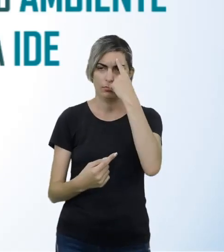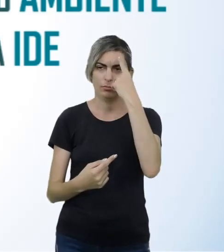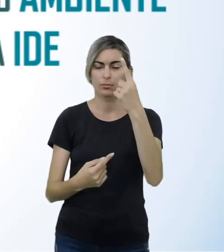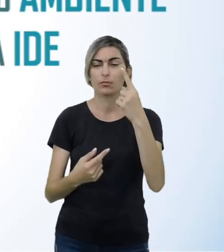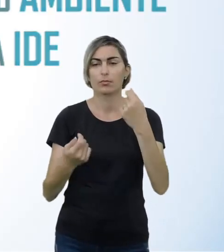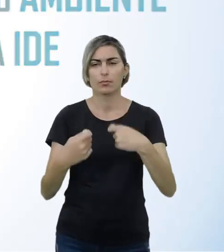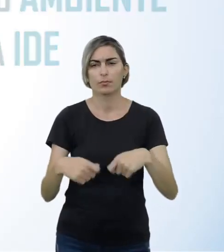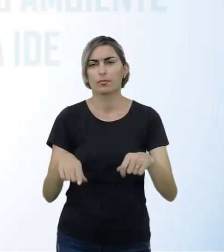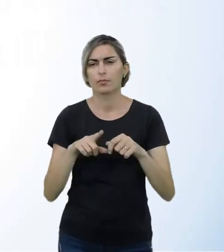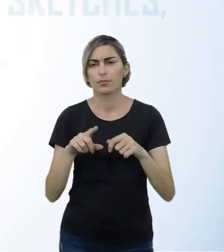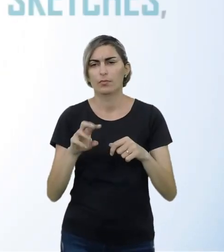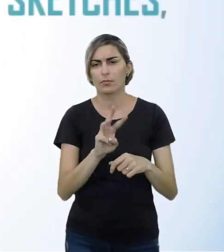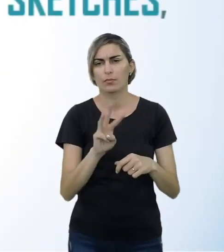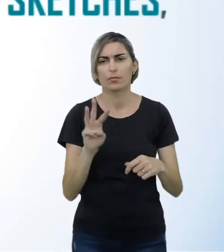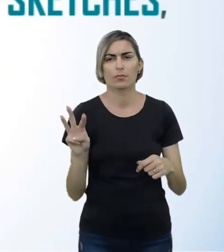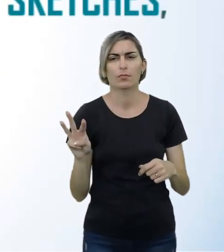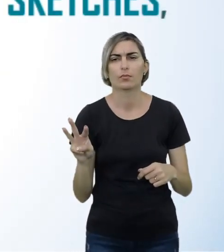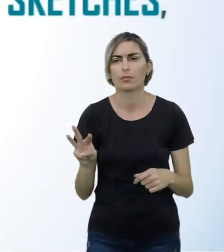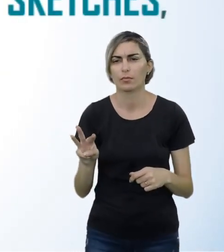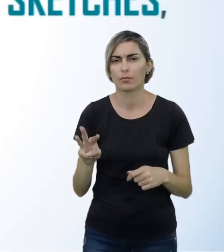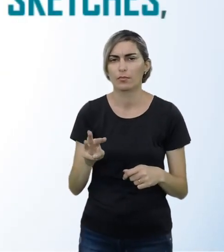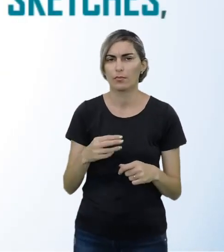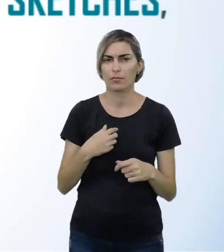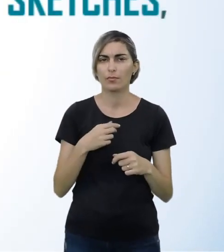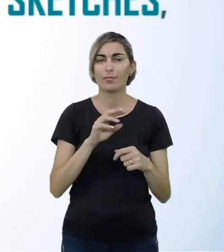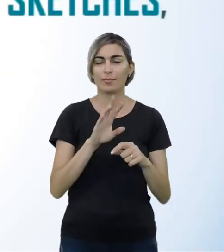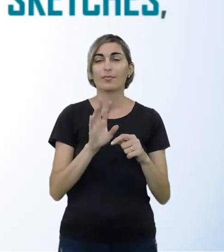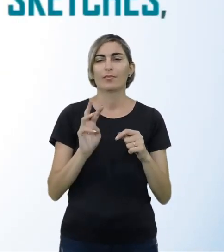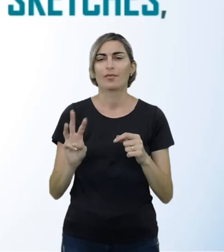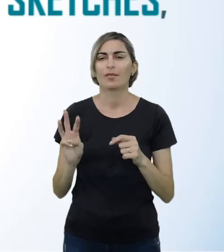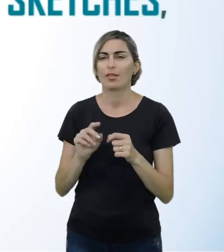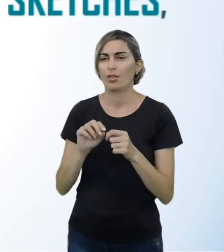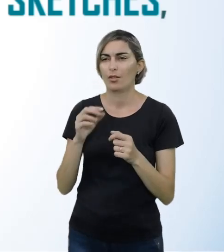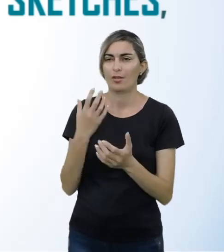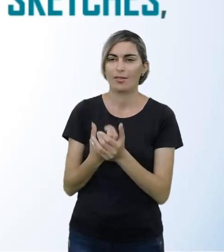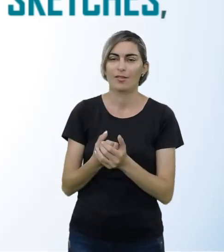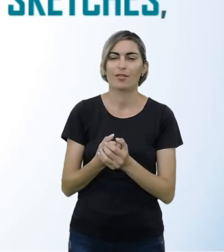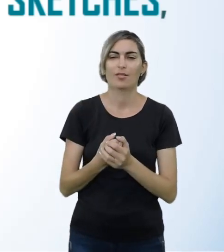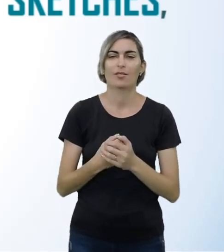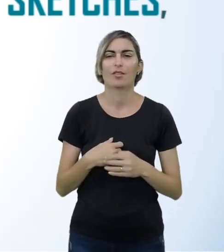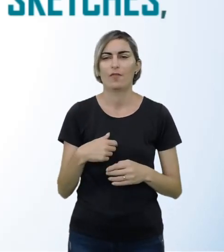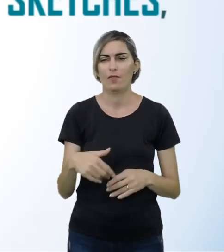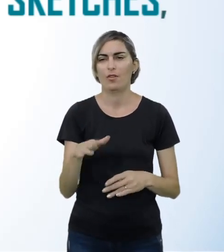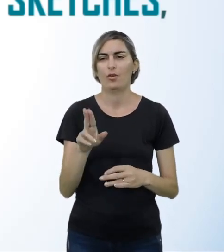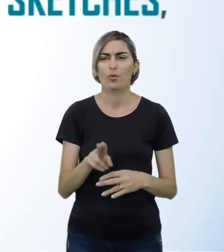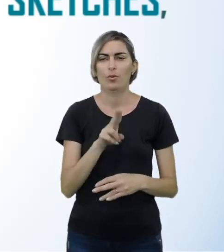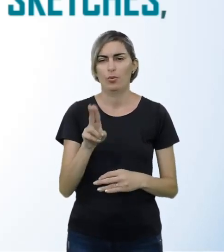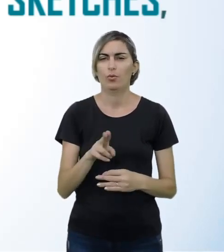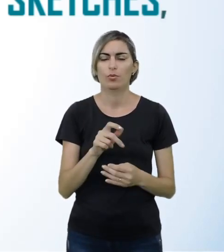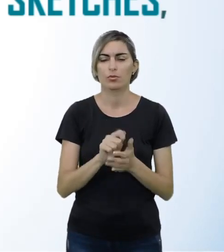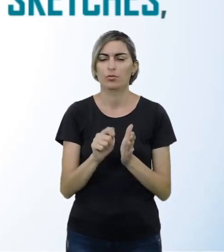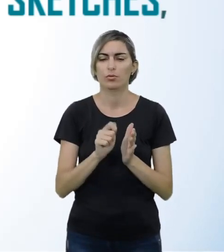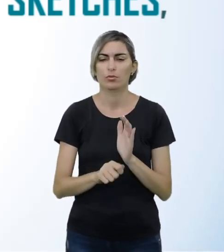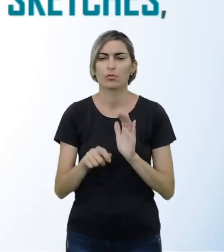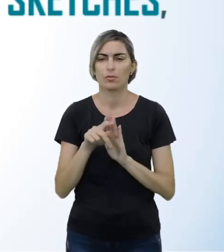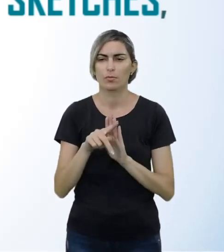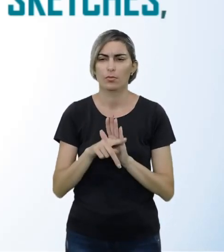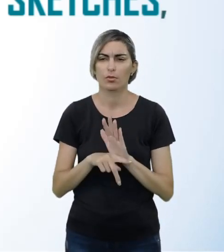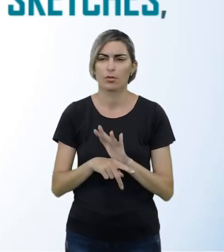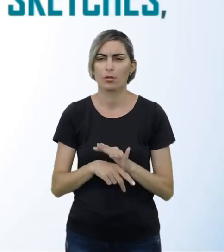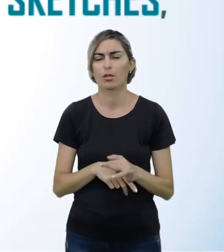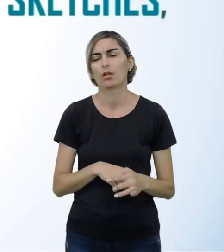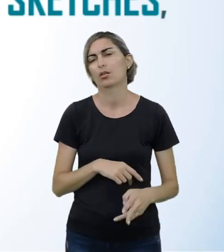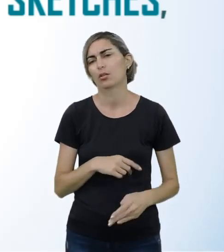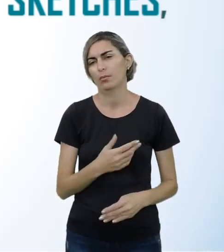IDE. Então, você vai no site do Arduino e você vai fazer o download desse software. E é ele que você vai usar para escrever seus programas, que a gente